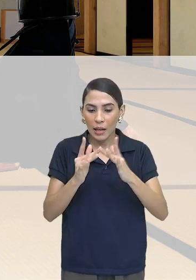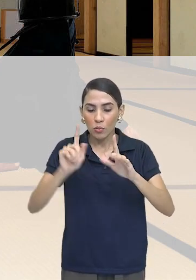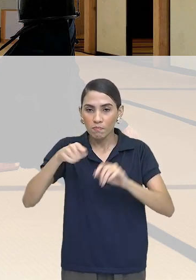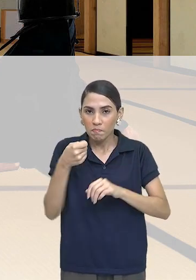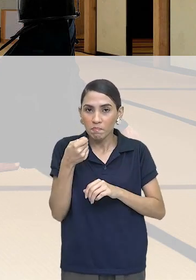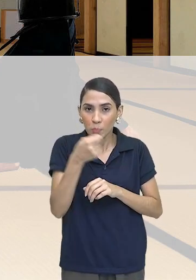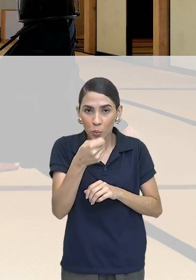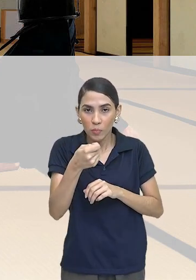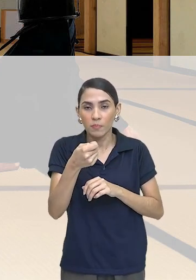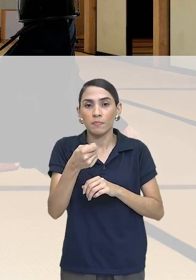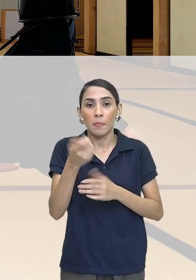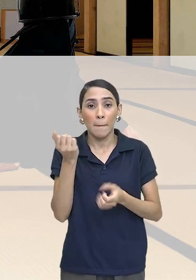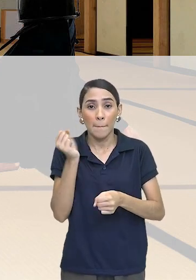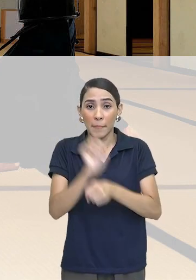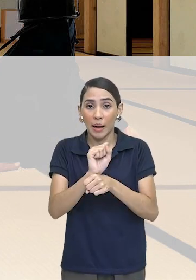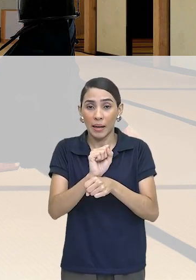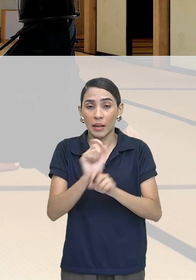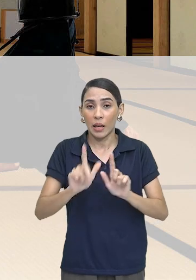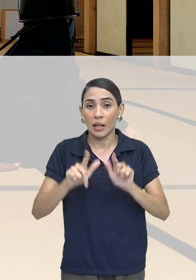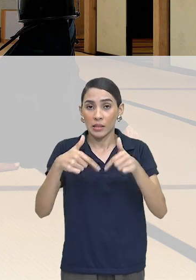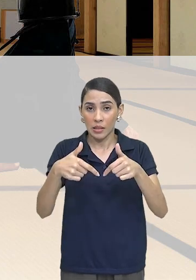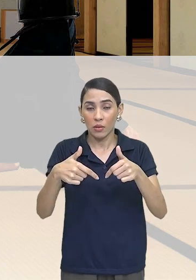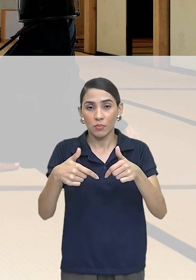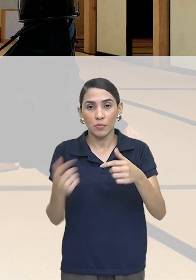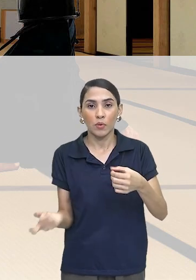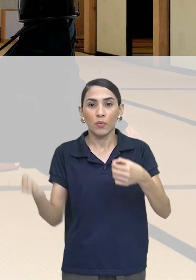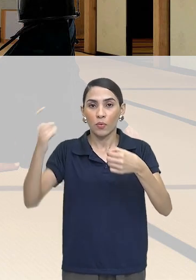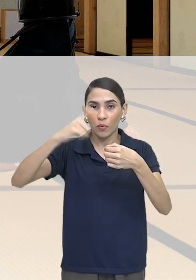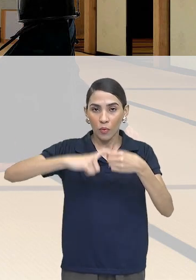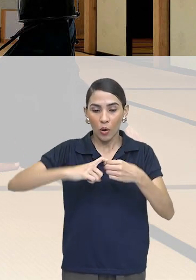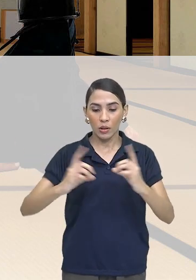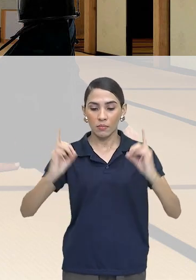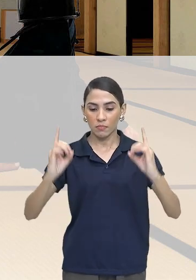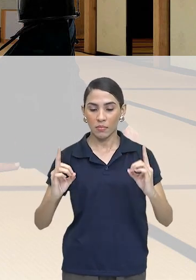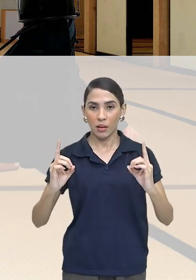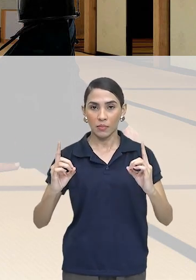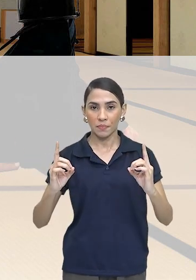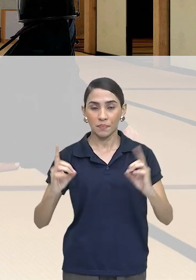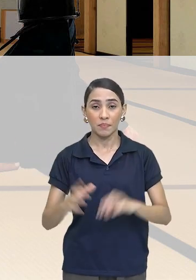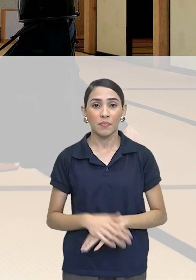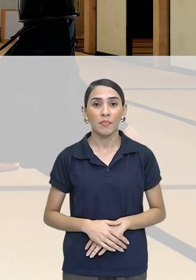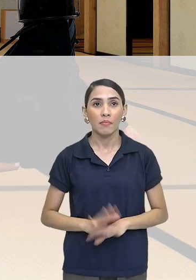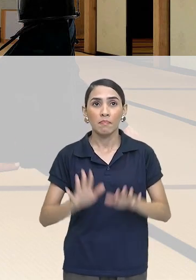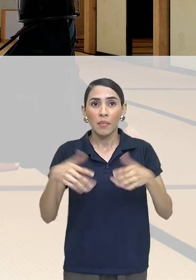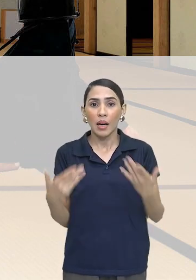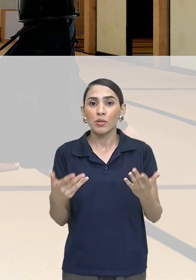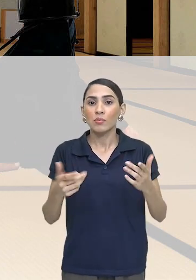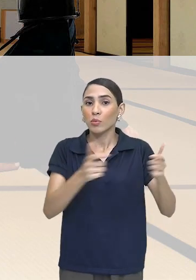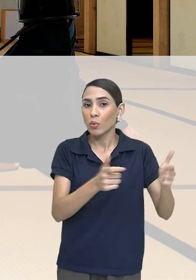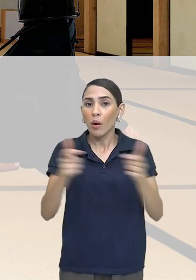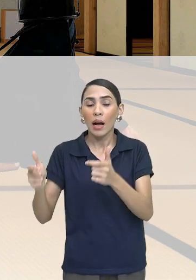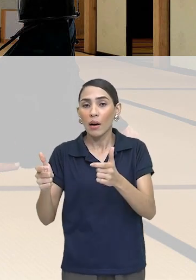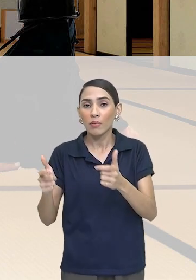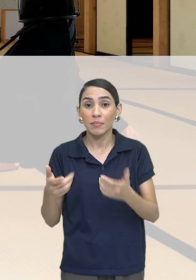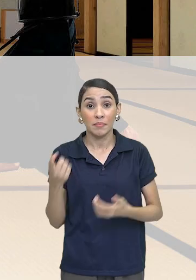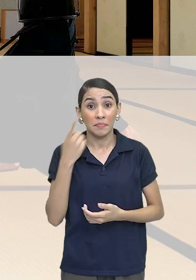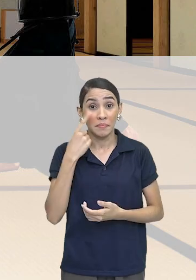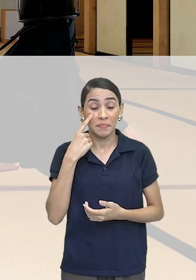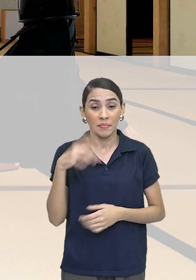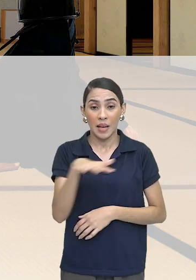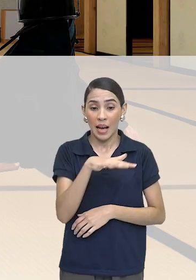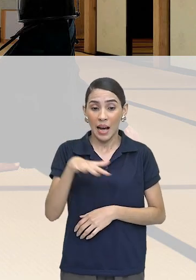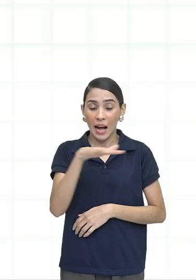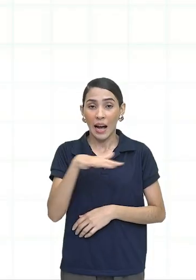perfeito, a luta para e eles retomam as suas posições. Mas aonde? Vamos ver agora a área